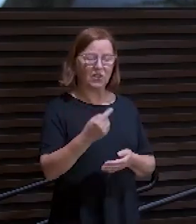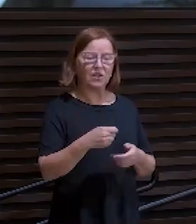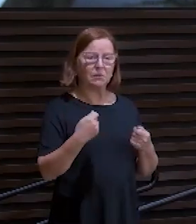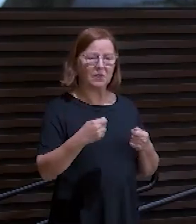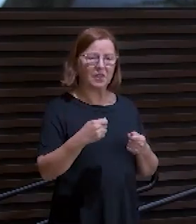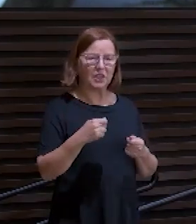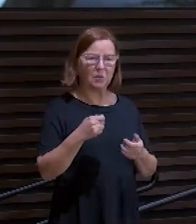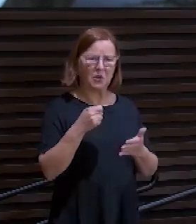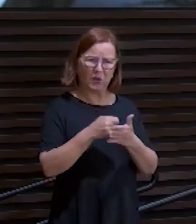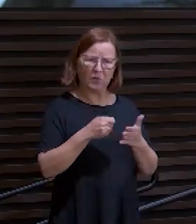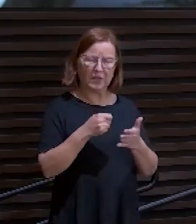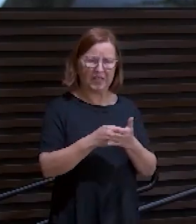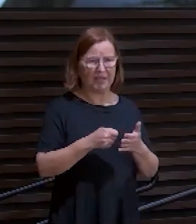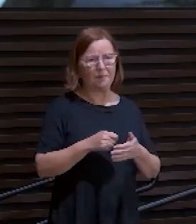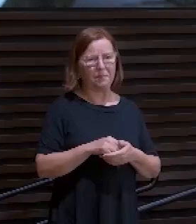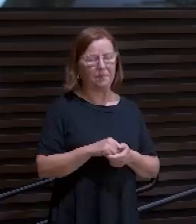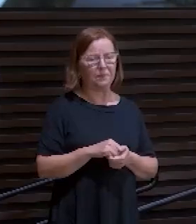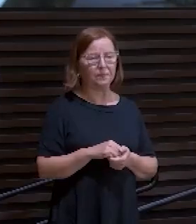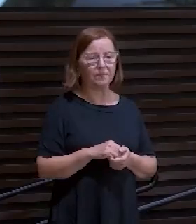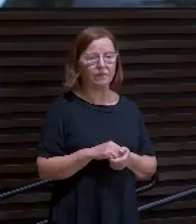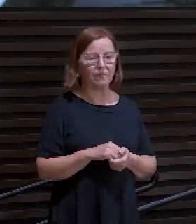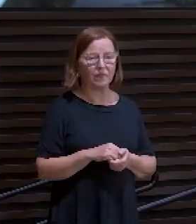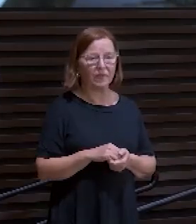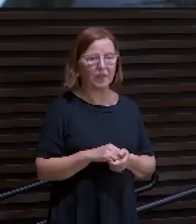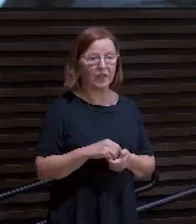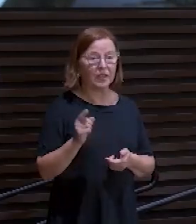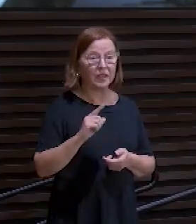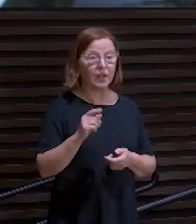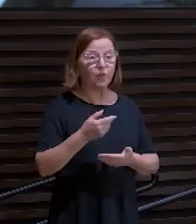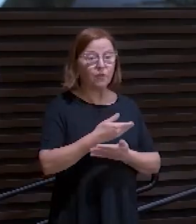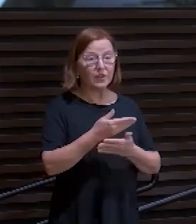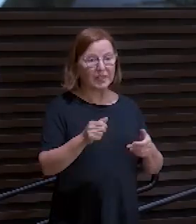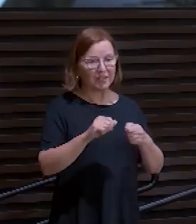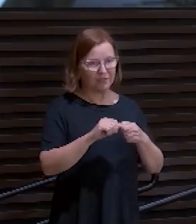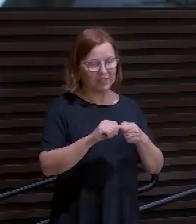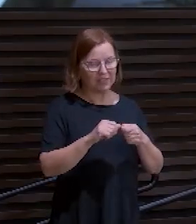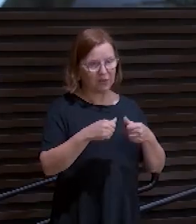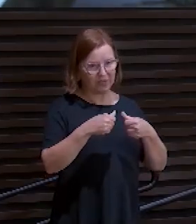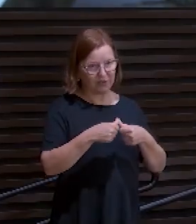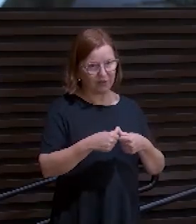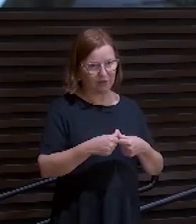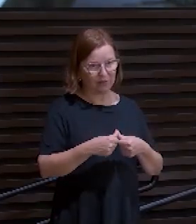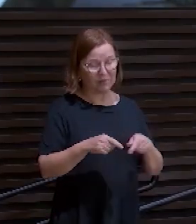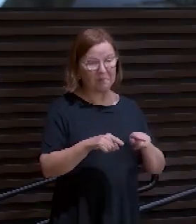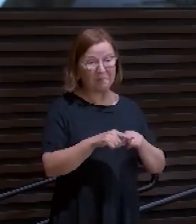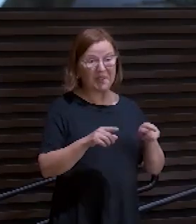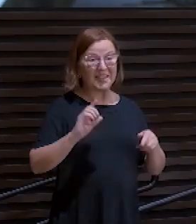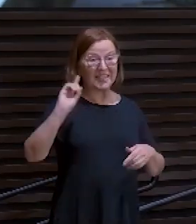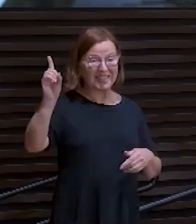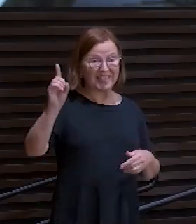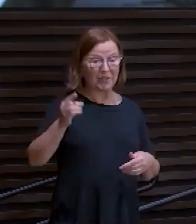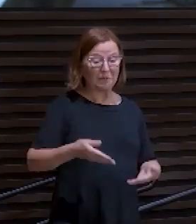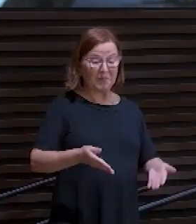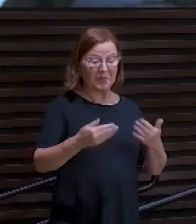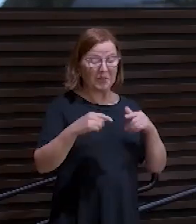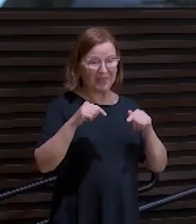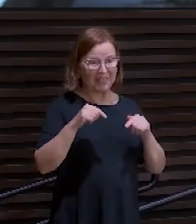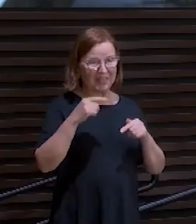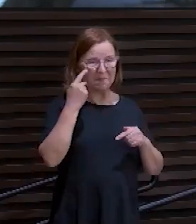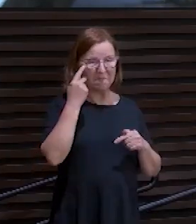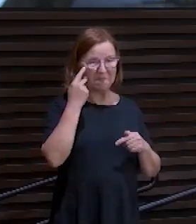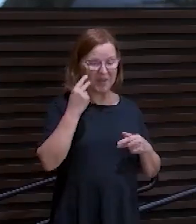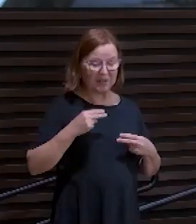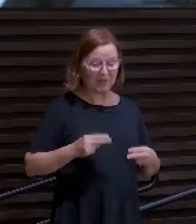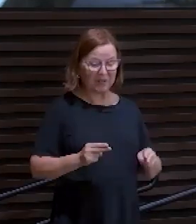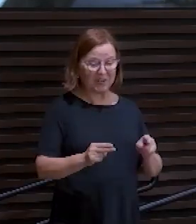Deus. Então não foram vocês que fizeram isso, simplesmente foi Deus que me trouxe aqui para conservar a vossa